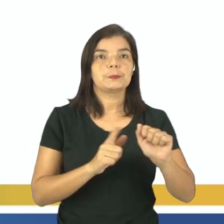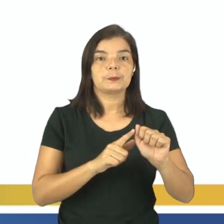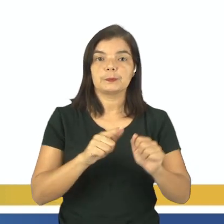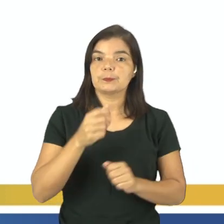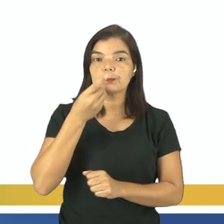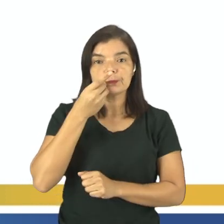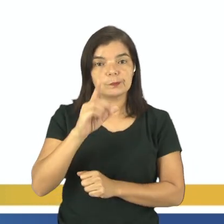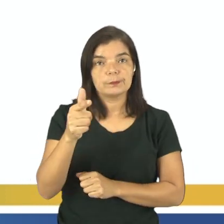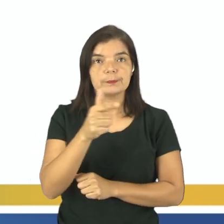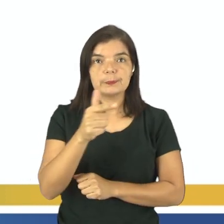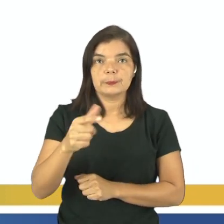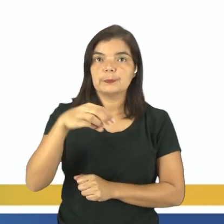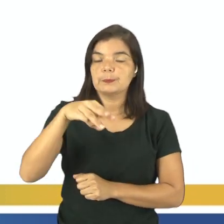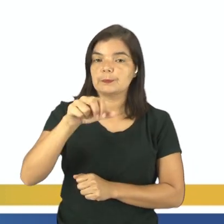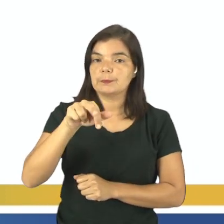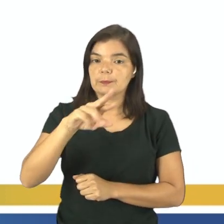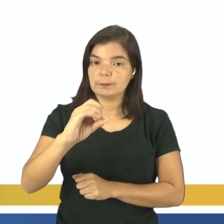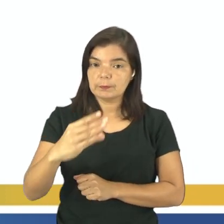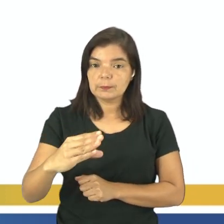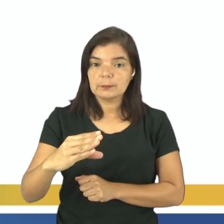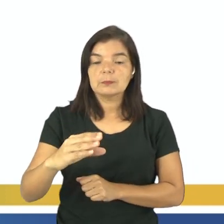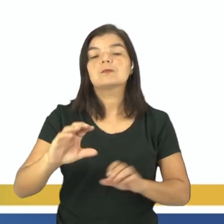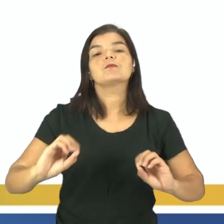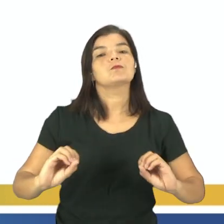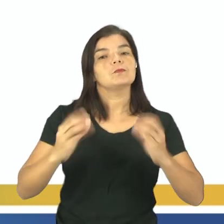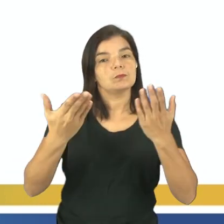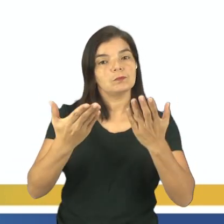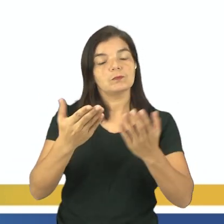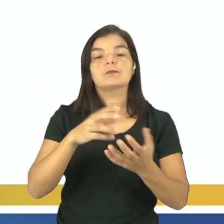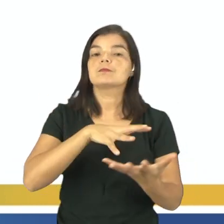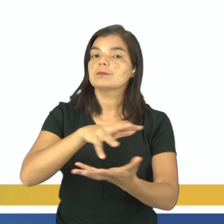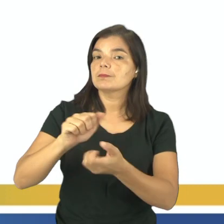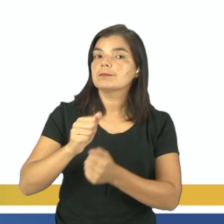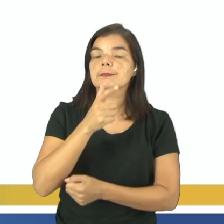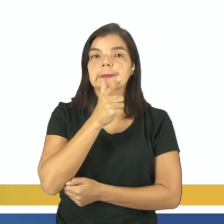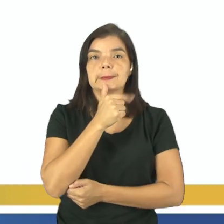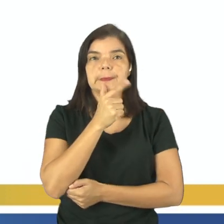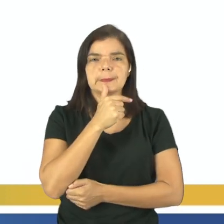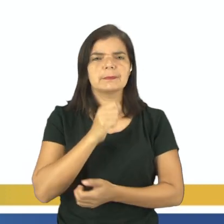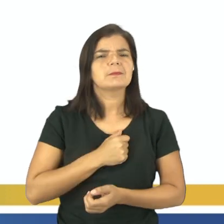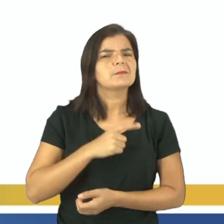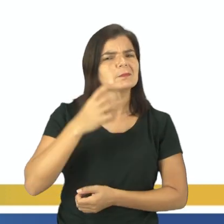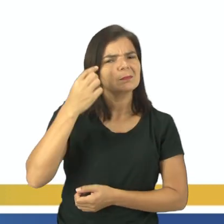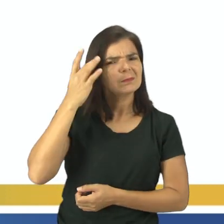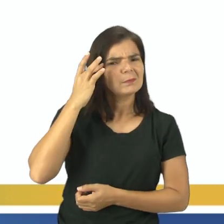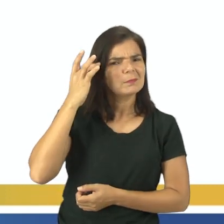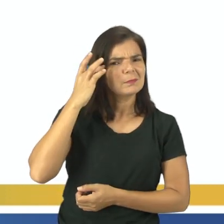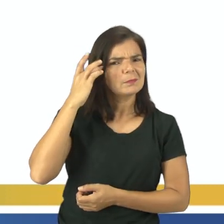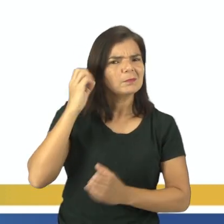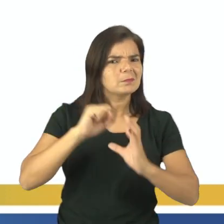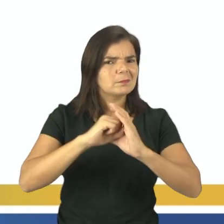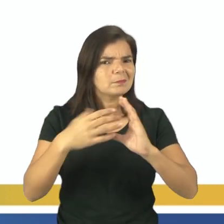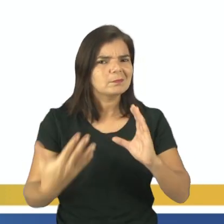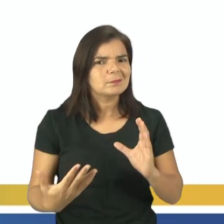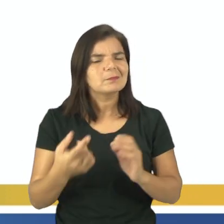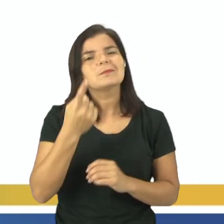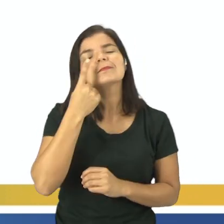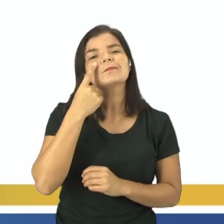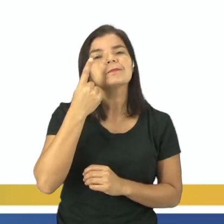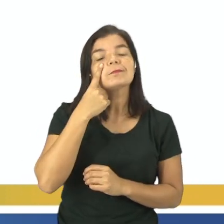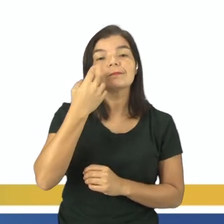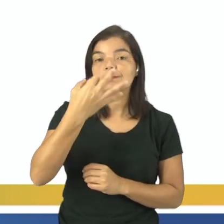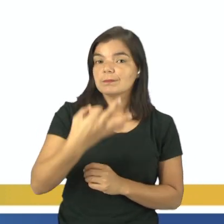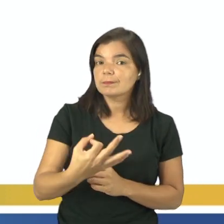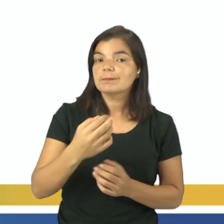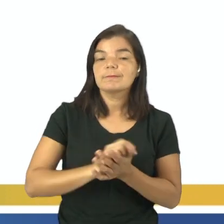de março é a data para celebrar o Dia Mundial da Água. Será que eu tenho um adjetivo, estou caracterizando? Observem